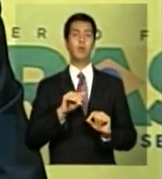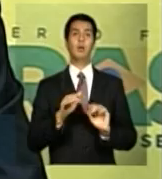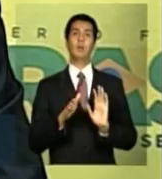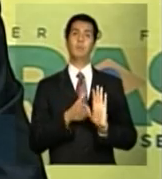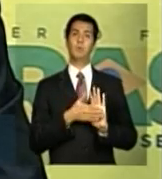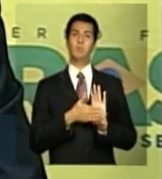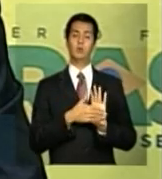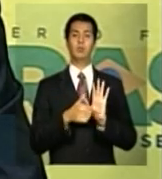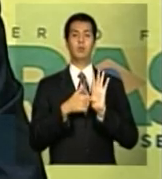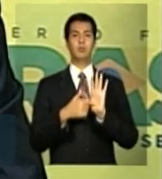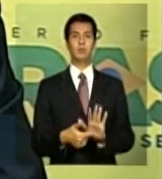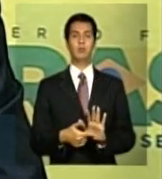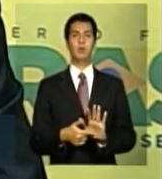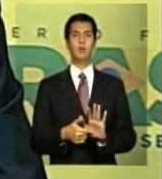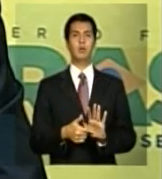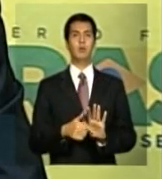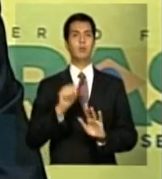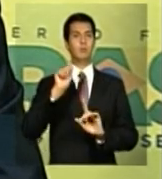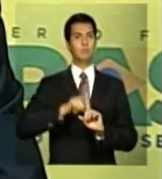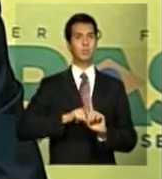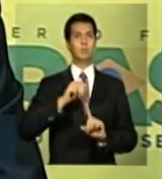março.